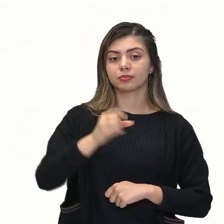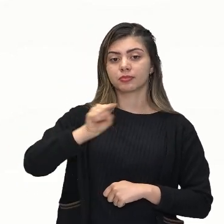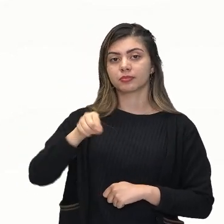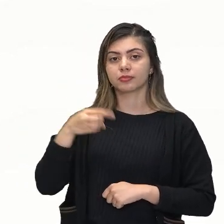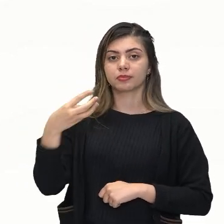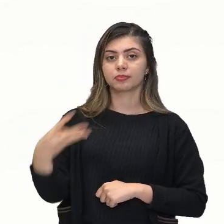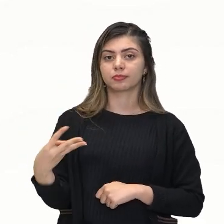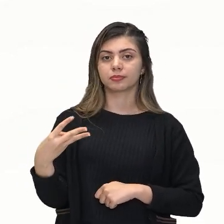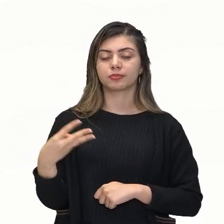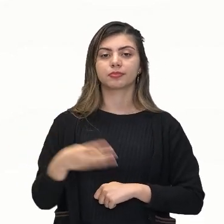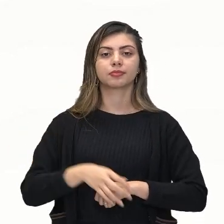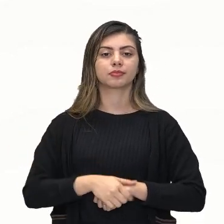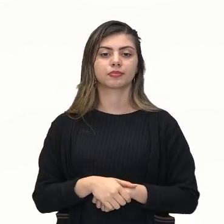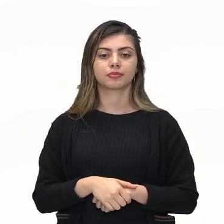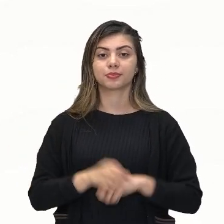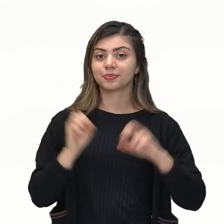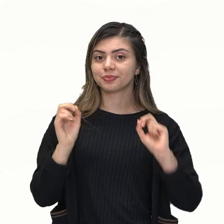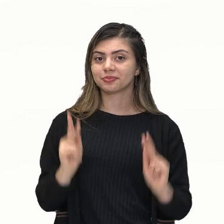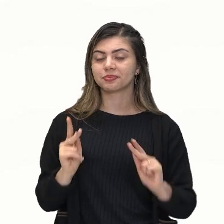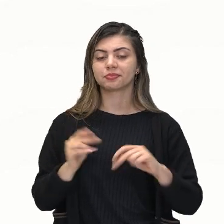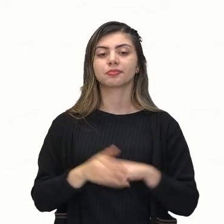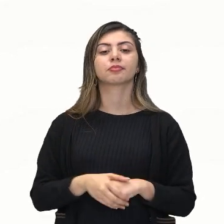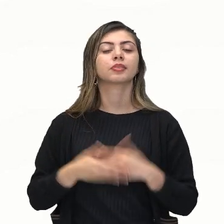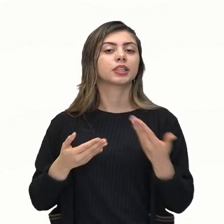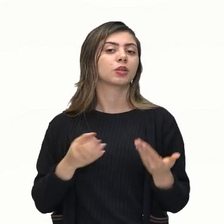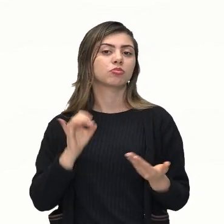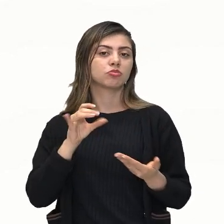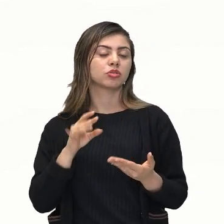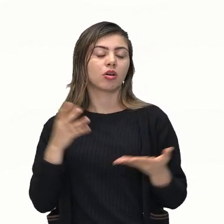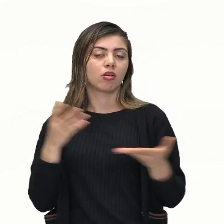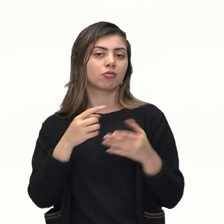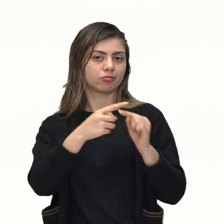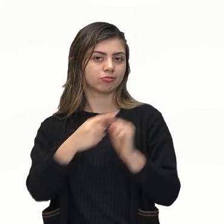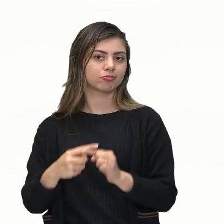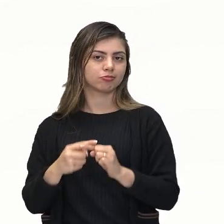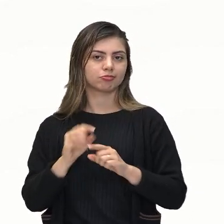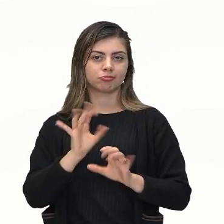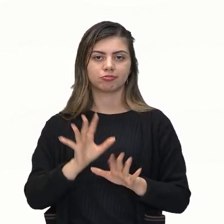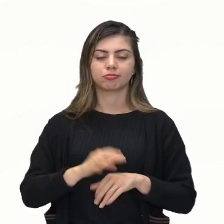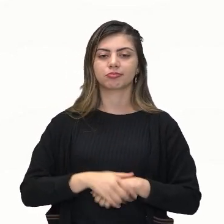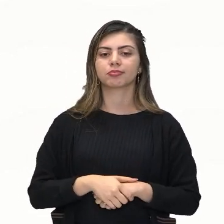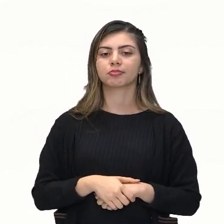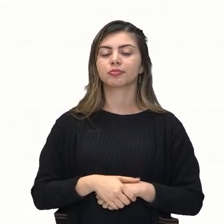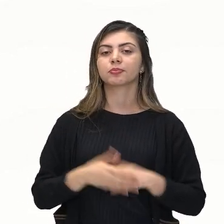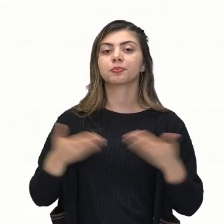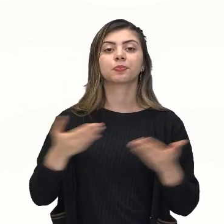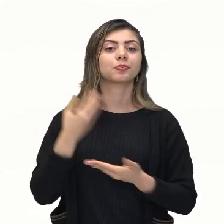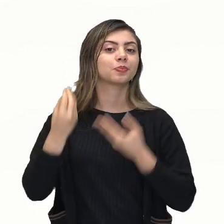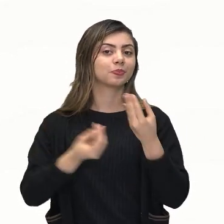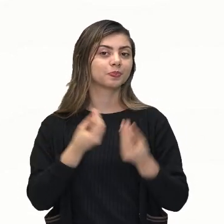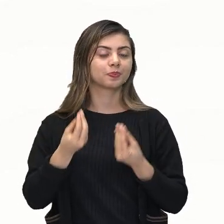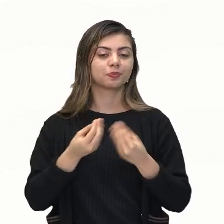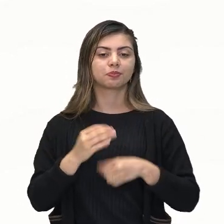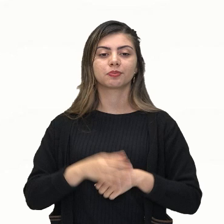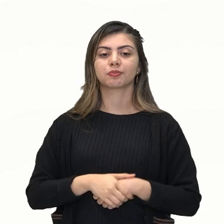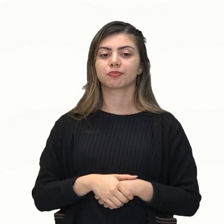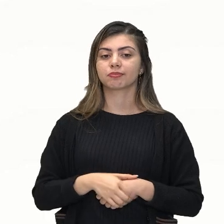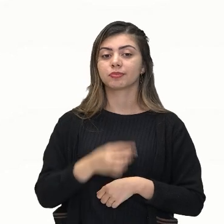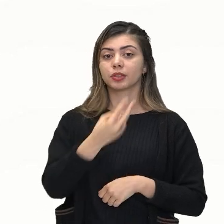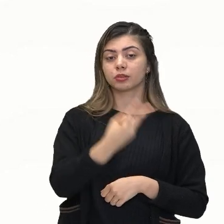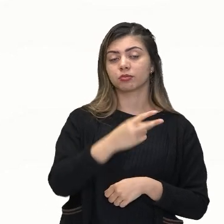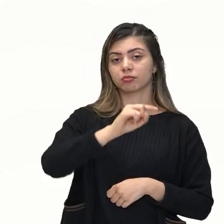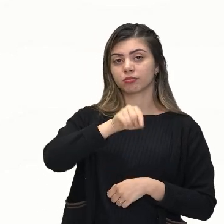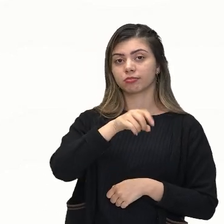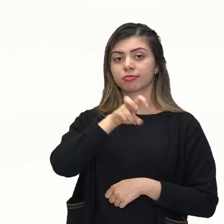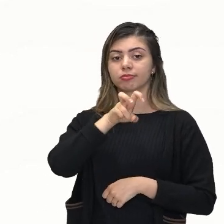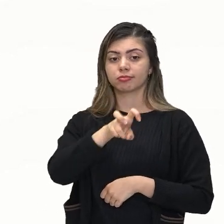6,3. Ok? Eu só fiz a multiplicação, tá, pessoal? E aí agora, ó, o meu 2,5